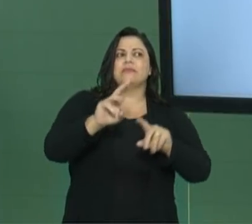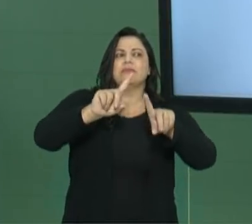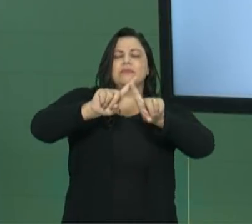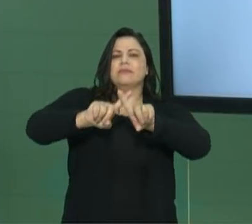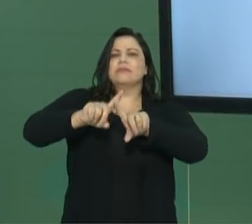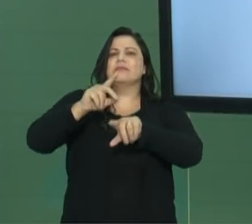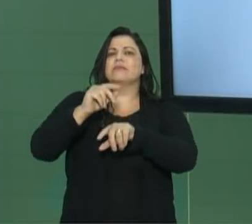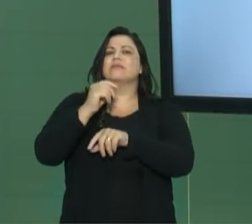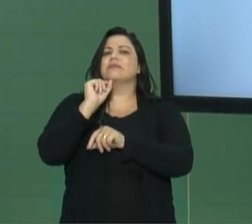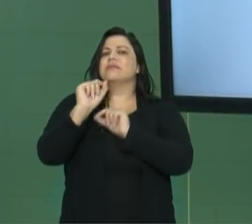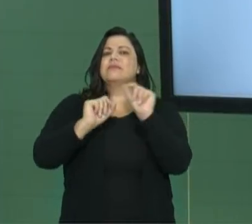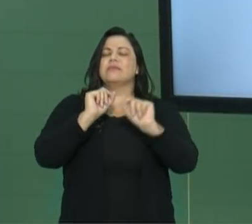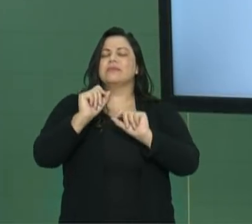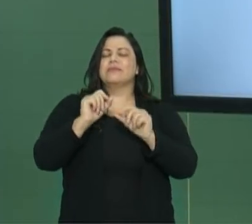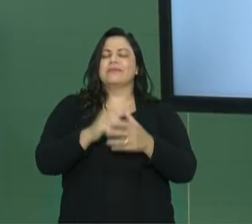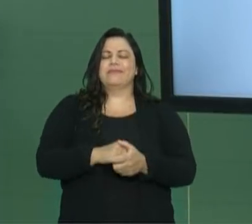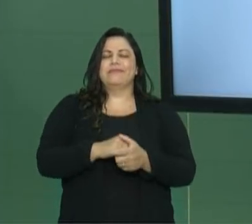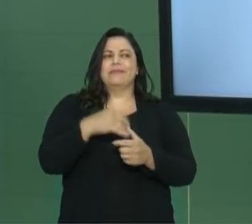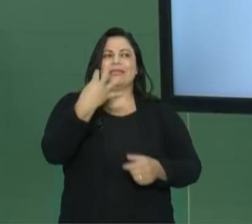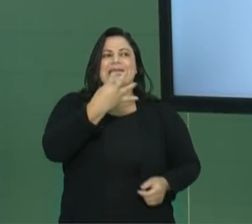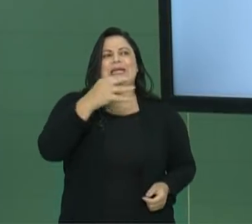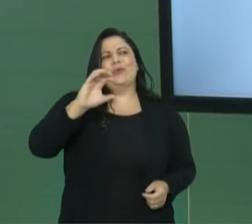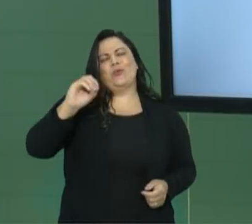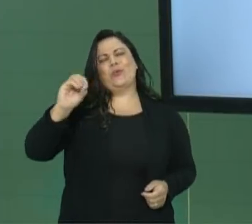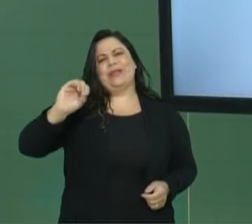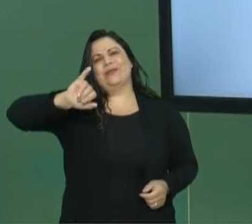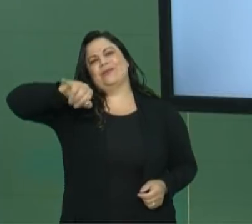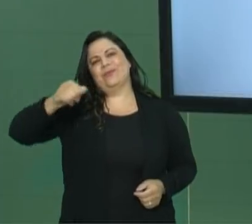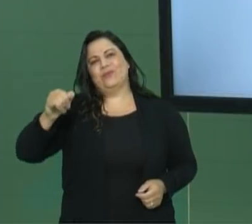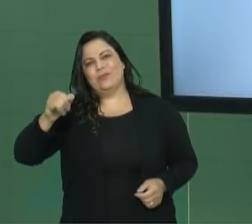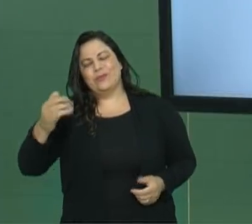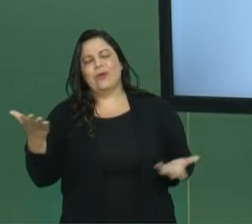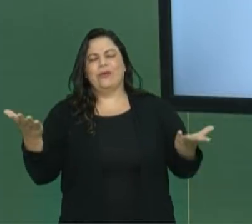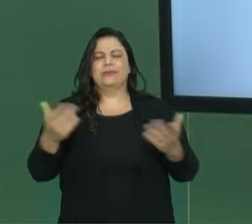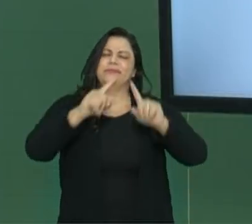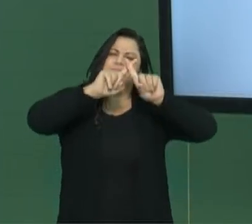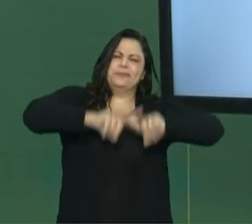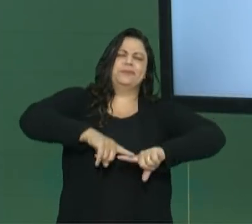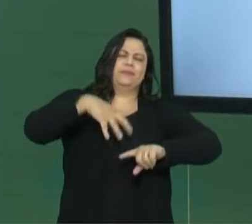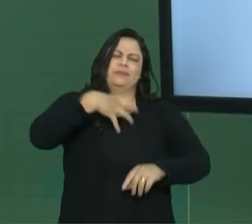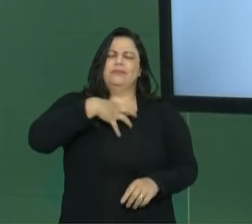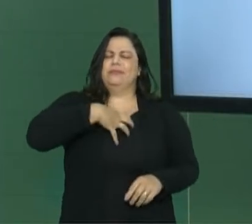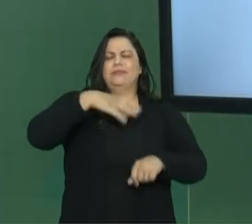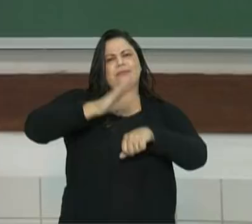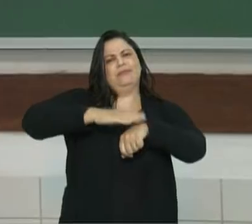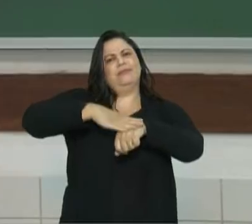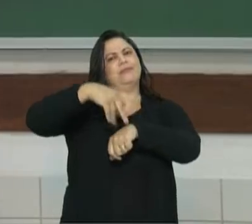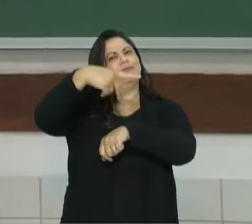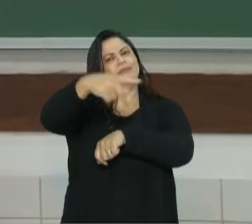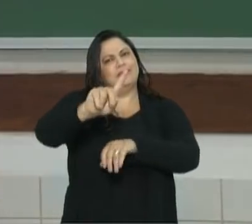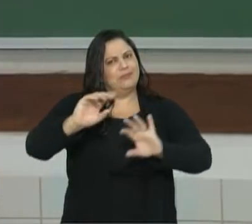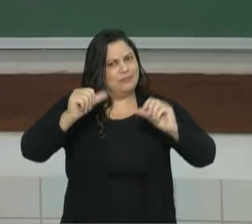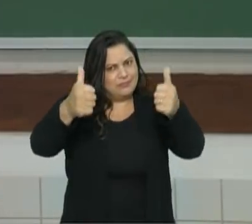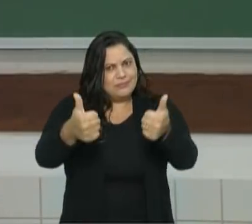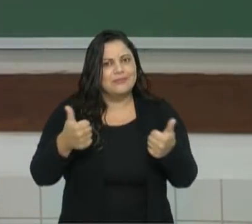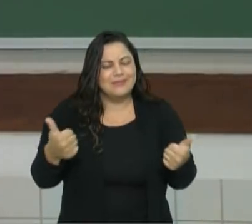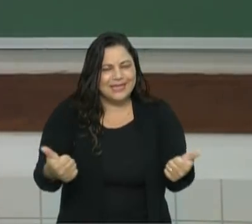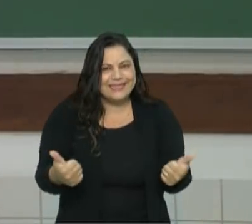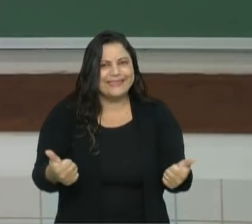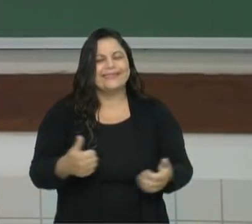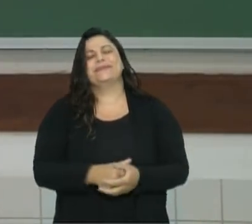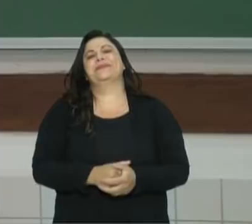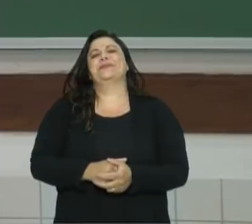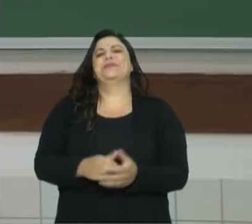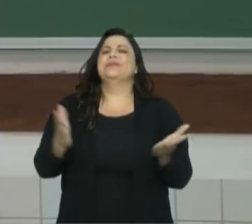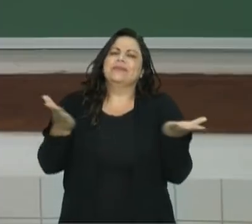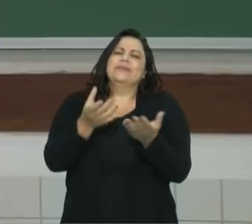400. Aí você multiplica do seu jeito, faz do seu jeitão, bem de boa aí. Beleza, meus queridos? Tranquilinho? Da mesma forma